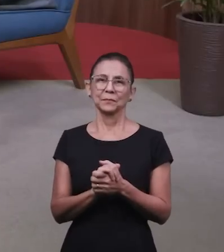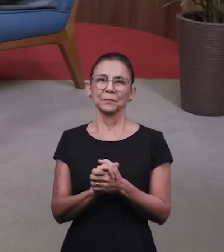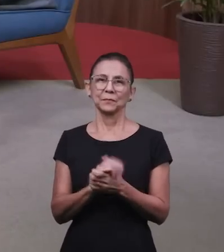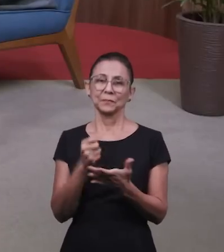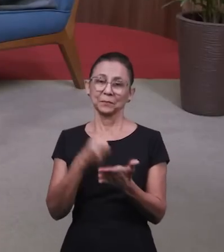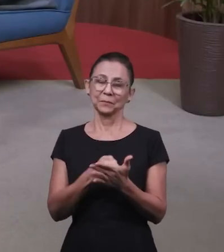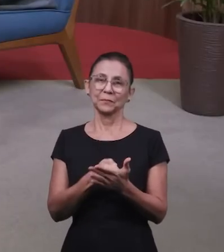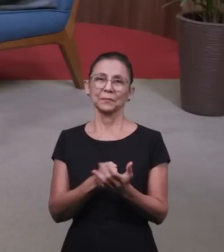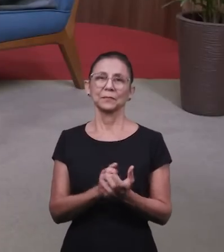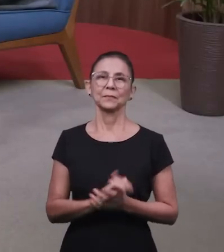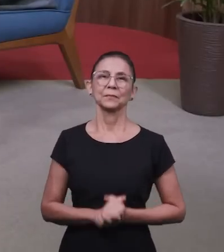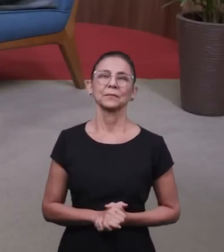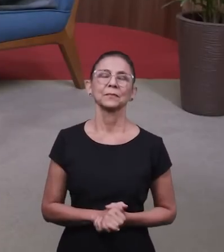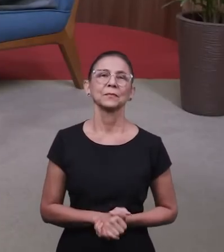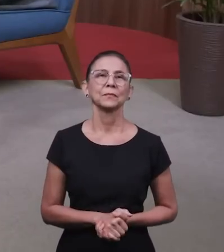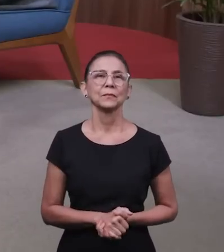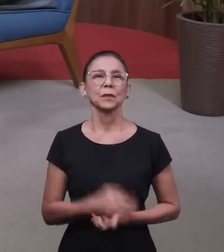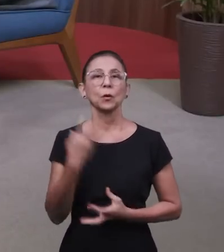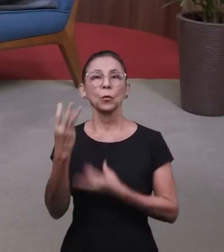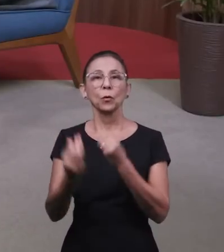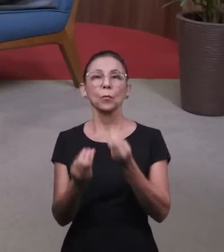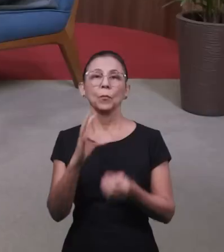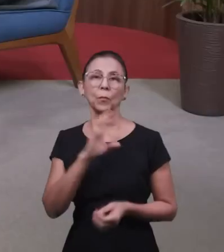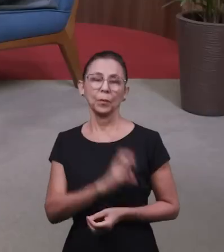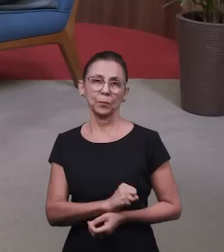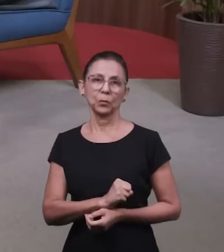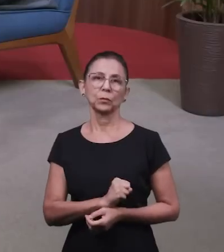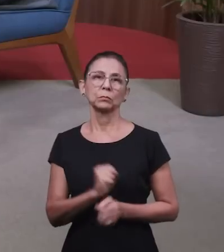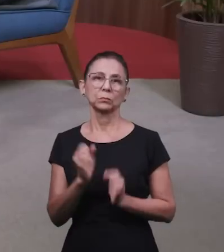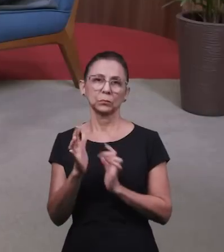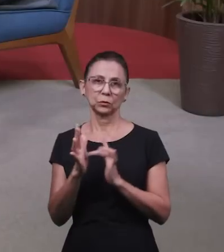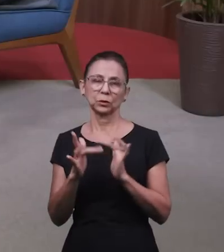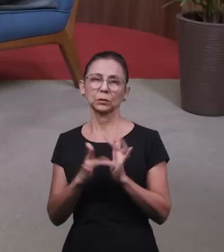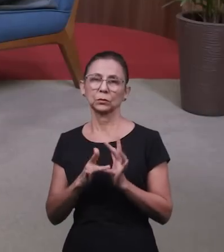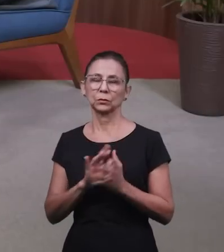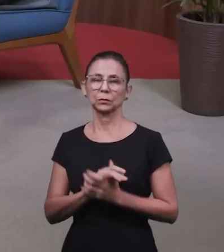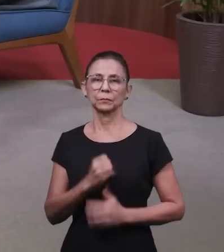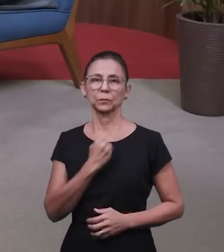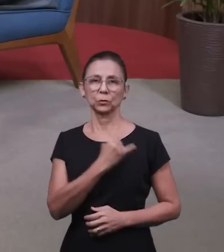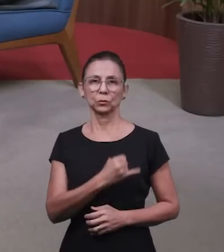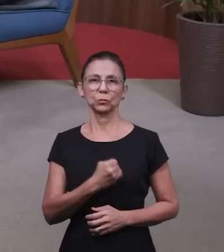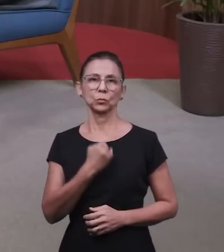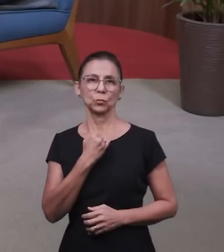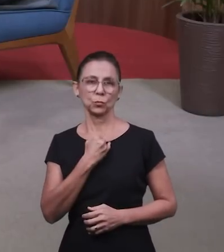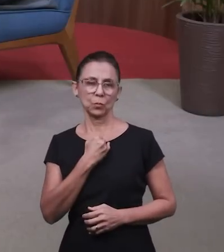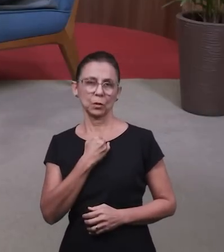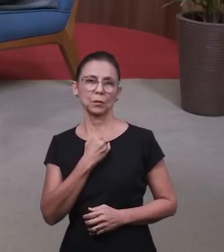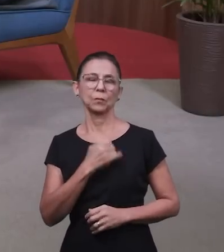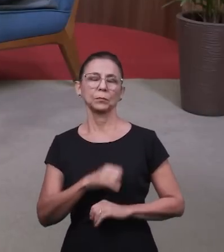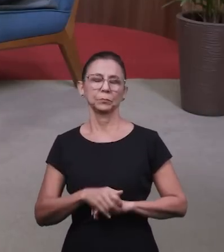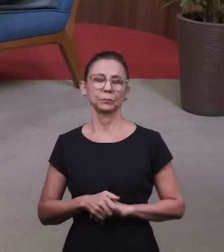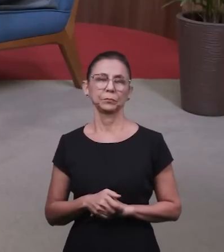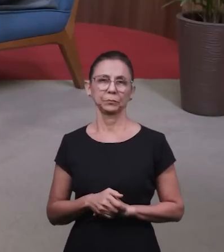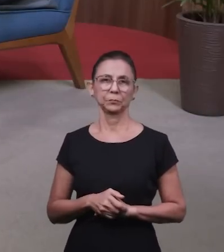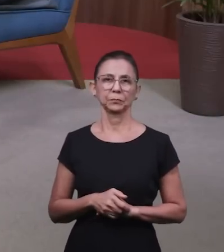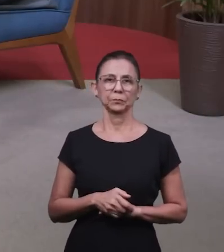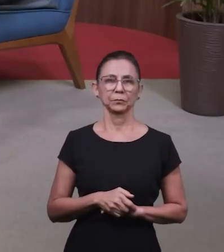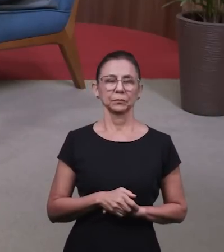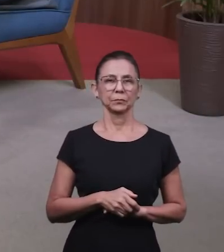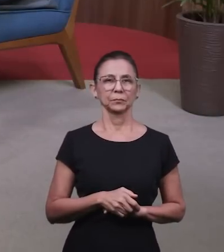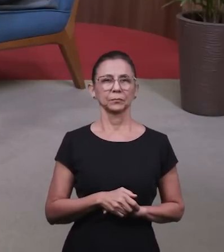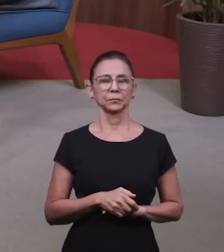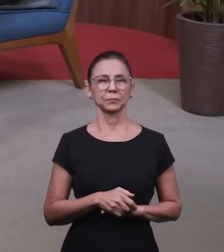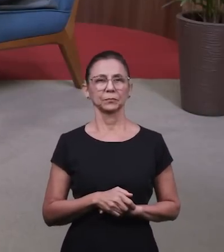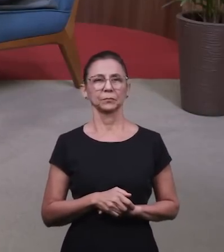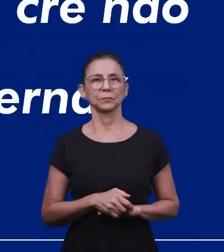uma noção do tamanho deste amor, né? João, capítulo 3, verso 16, é um verso bastante difundido,